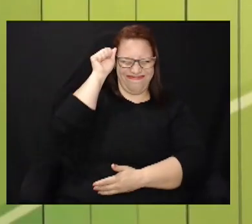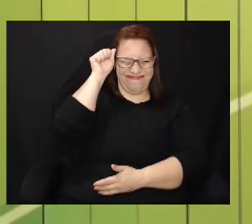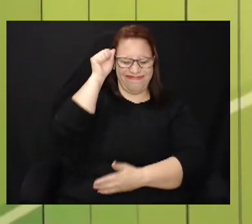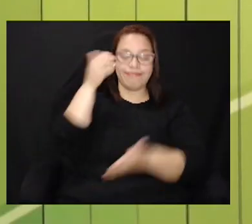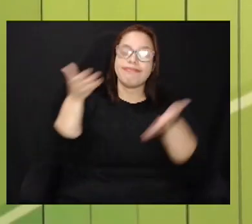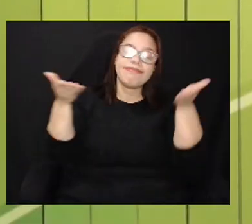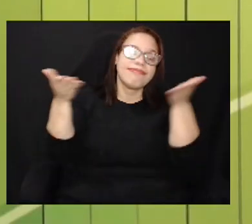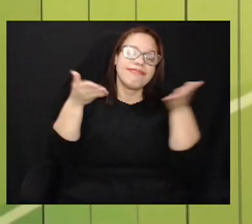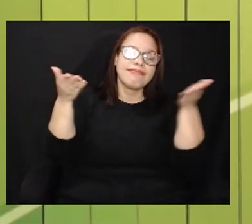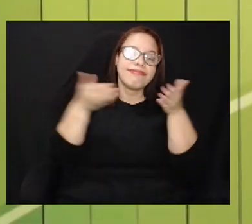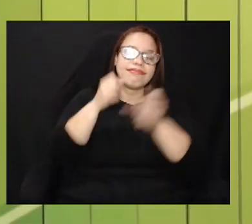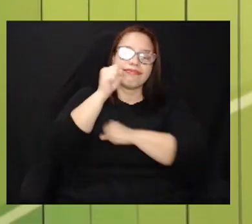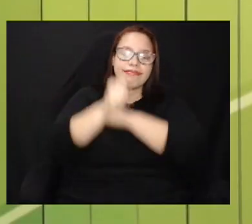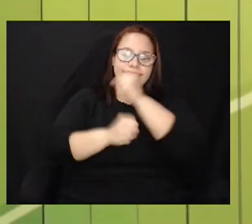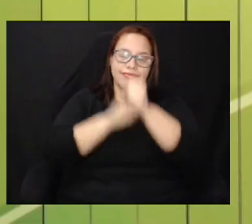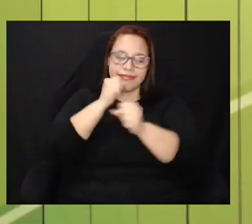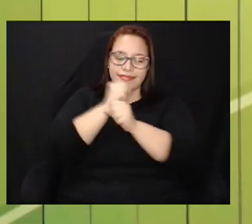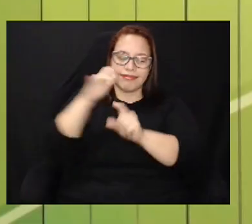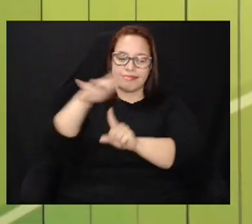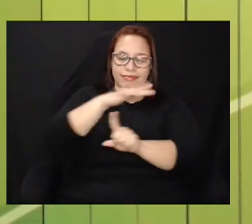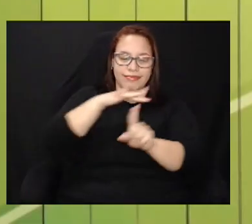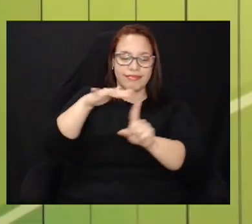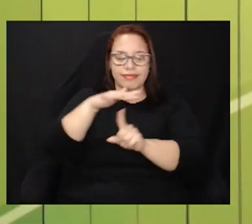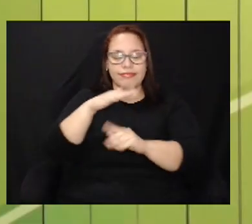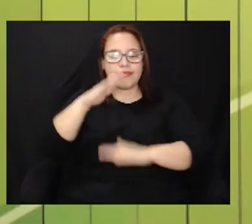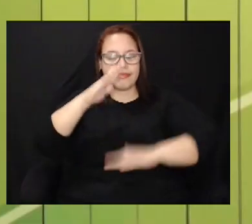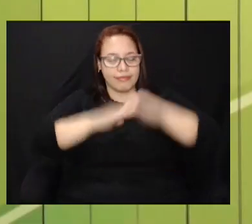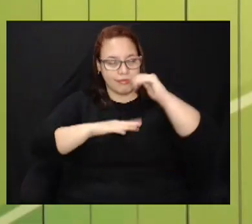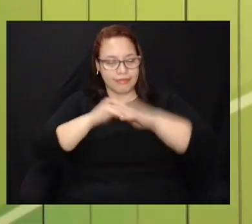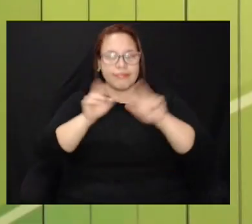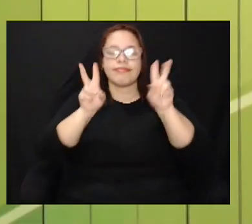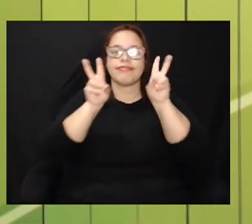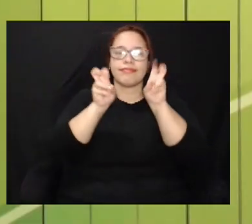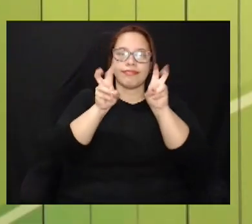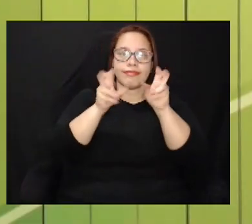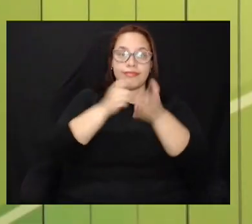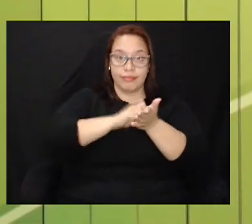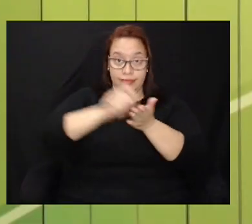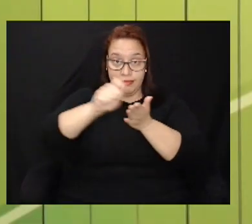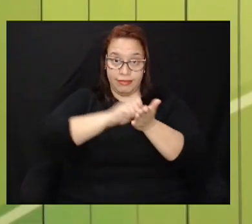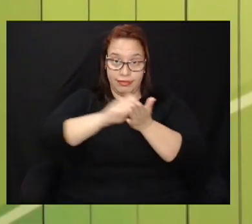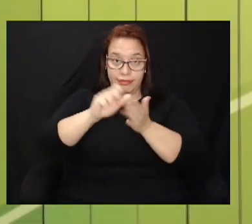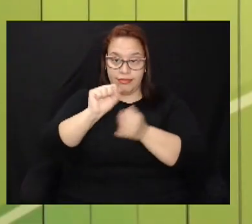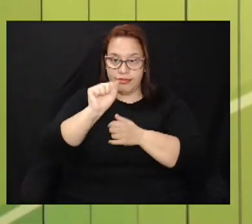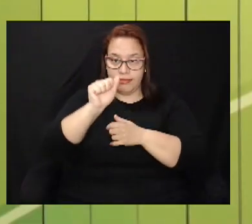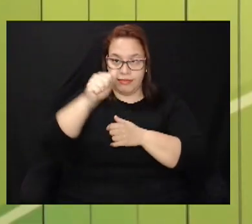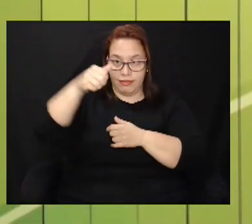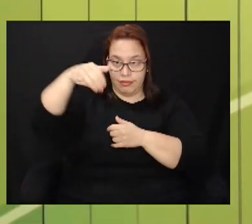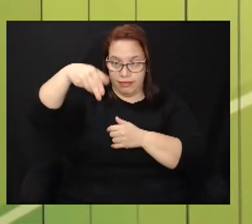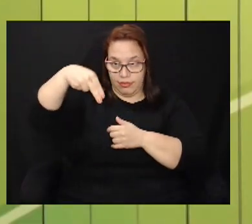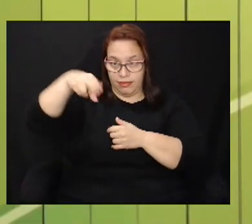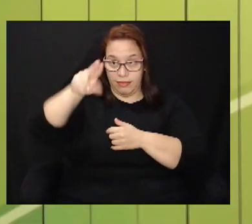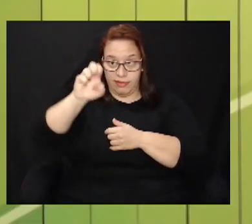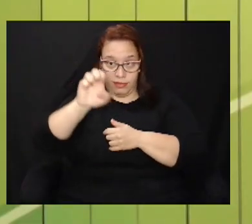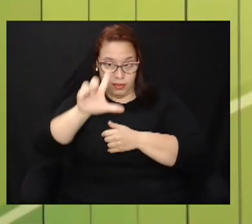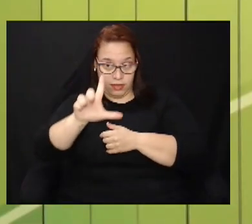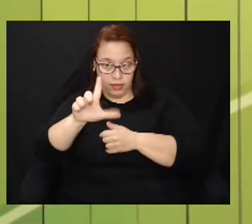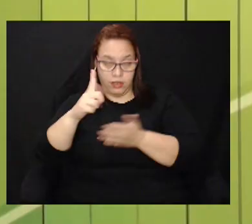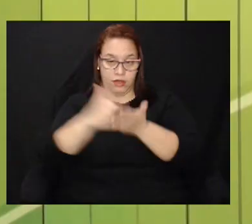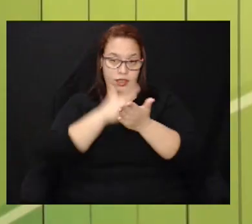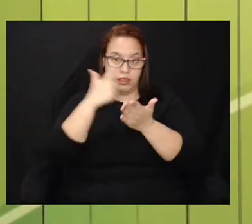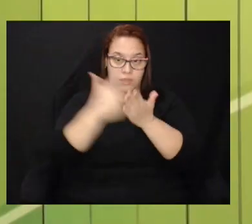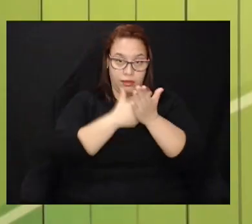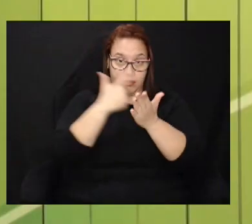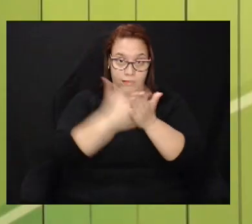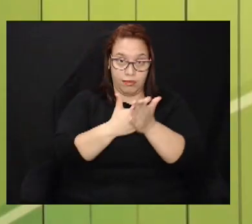Giro Ambiental, nós vamos tratar desse tema com o escritor Samuel Hanan sobre o livro Amazônia